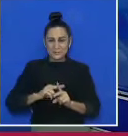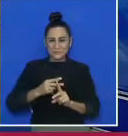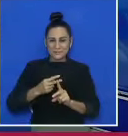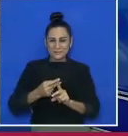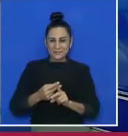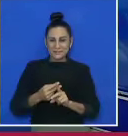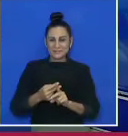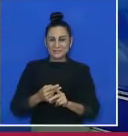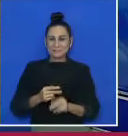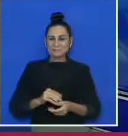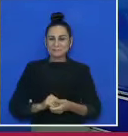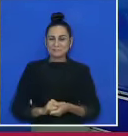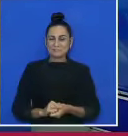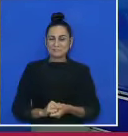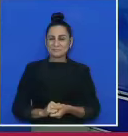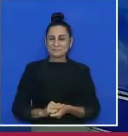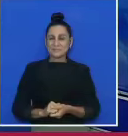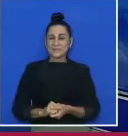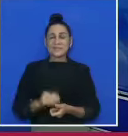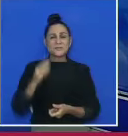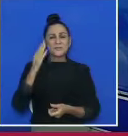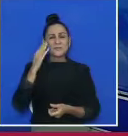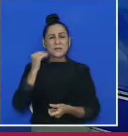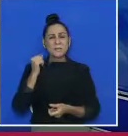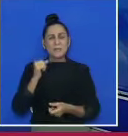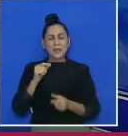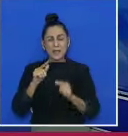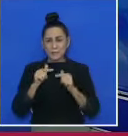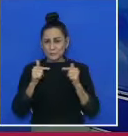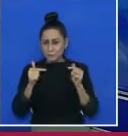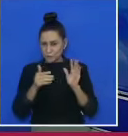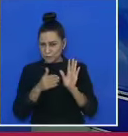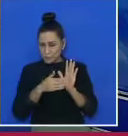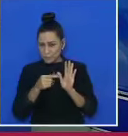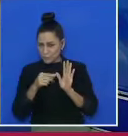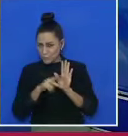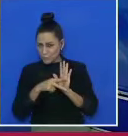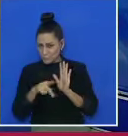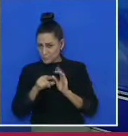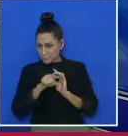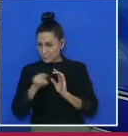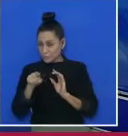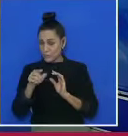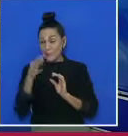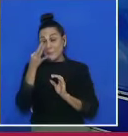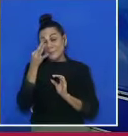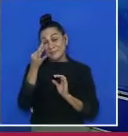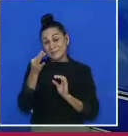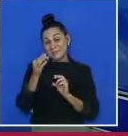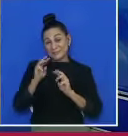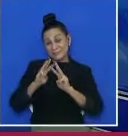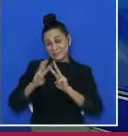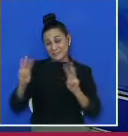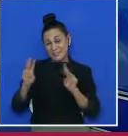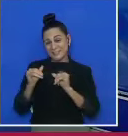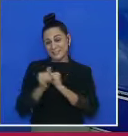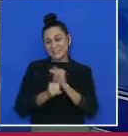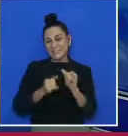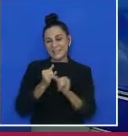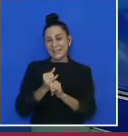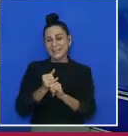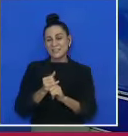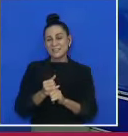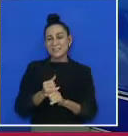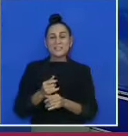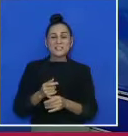Sena. E eu quero saber se a sorte estava na sua aposta. Fique atento ao site da Caixa, pois em